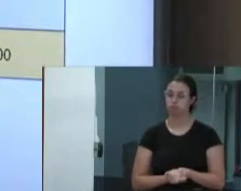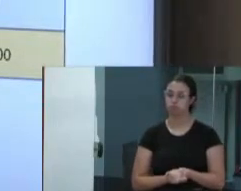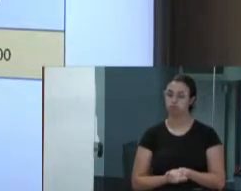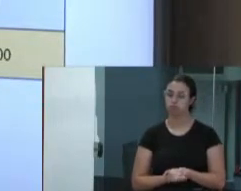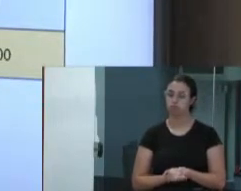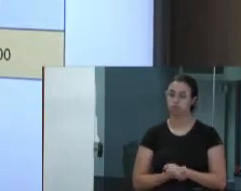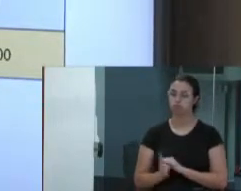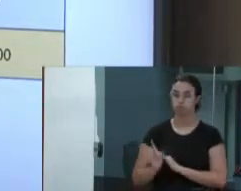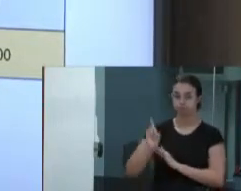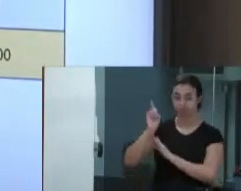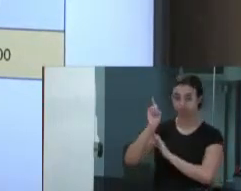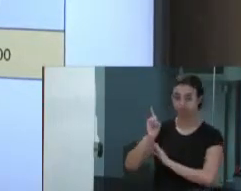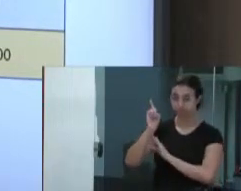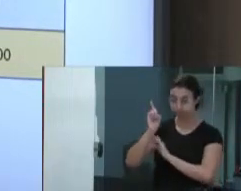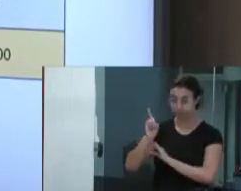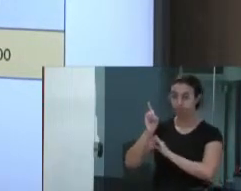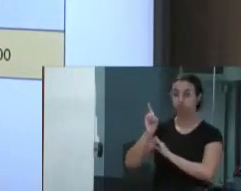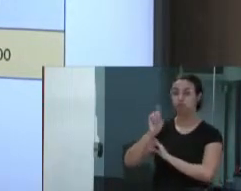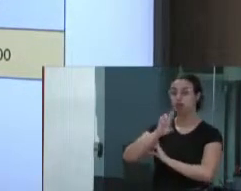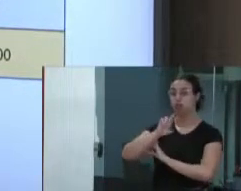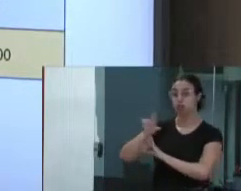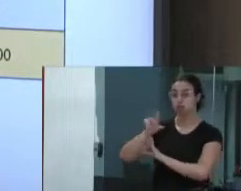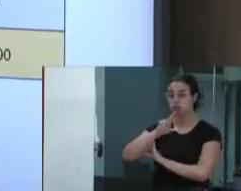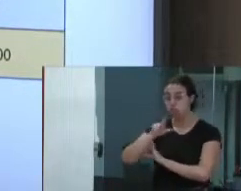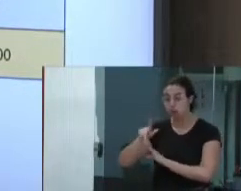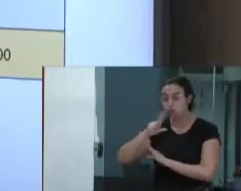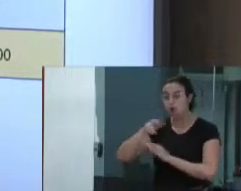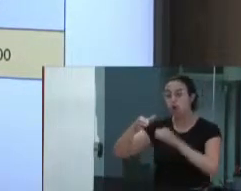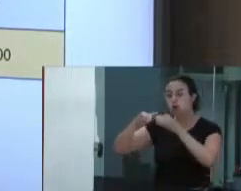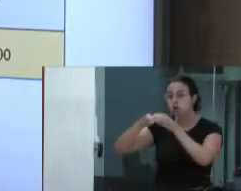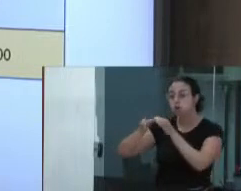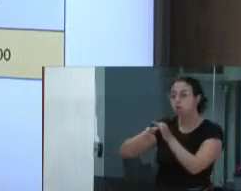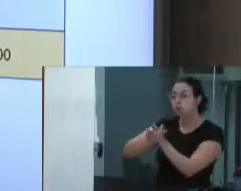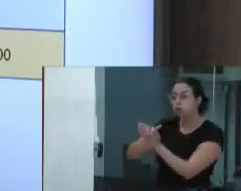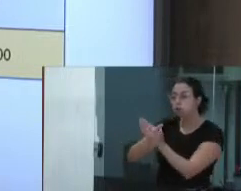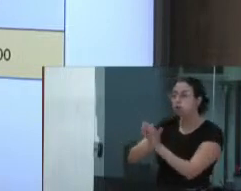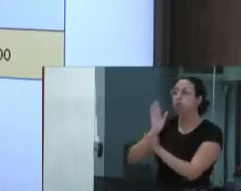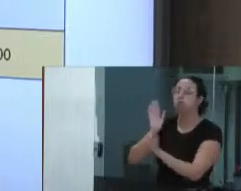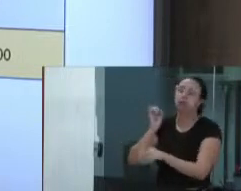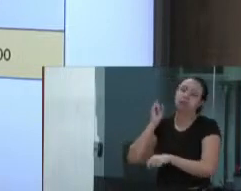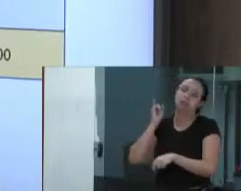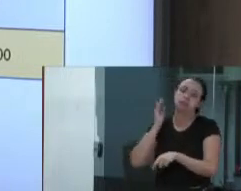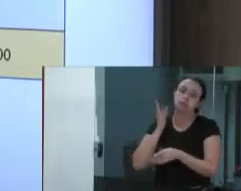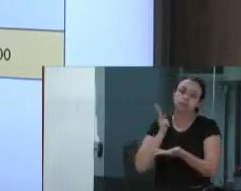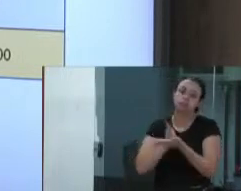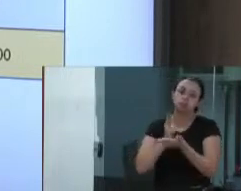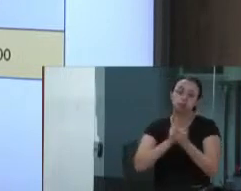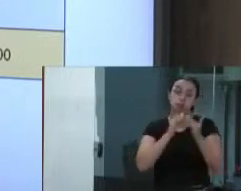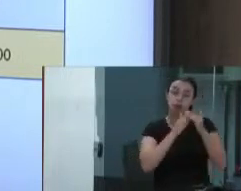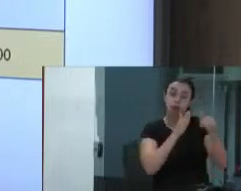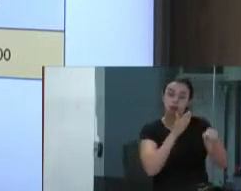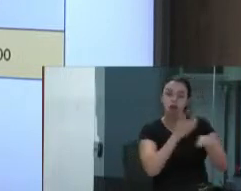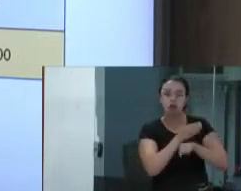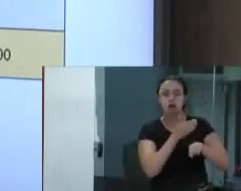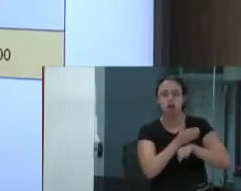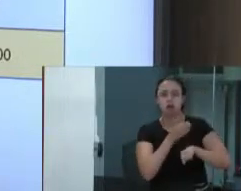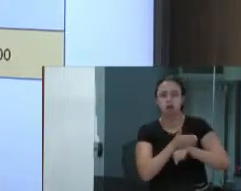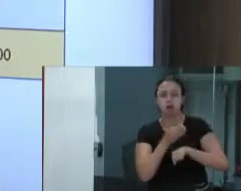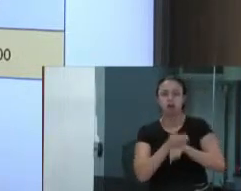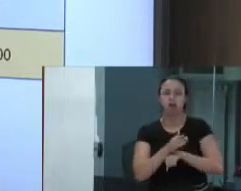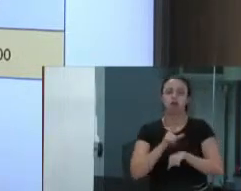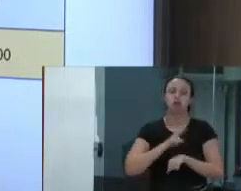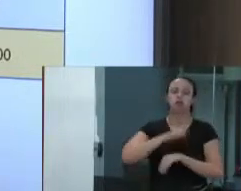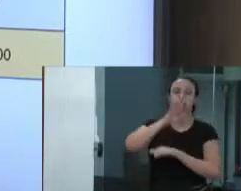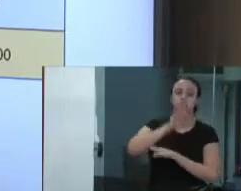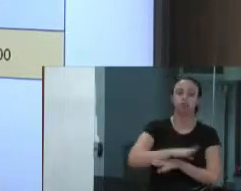Esses aí são os que não são conselhos, né, não são conselhos, mas estão na Casa dos Conselhos. E aí a gente tem o Fórum dos Conselhos, a Agenda